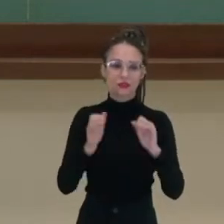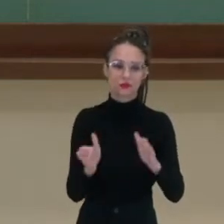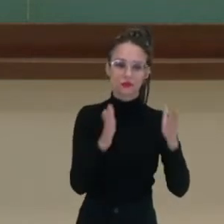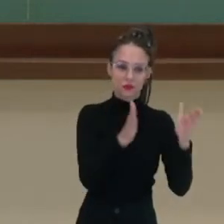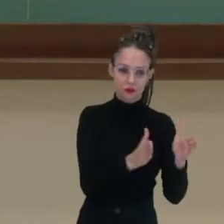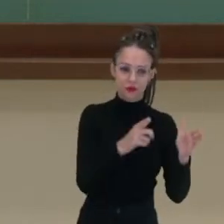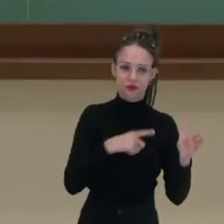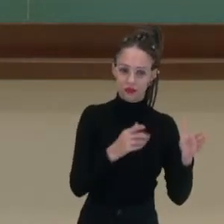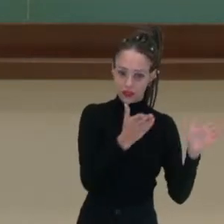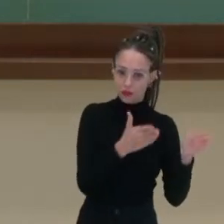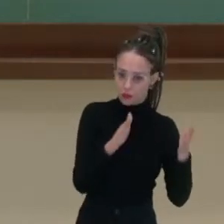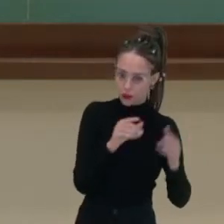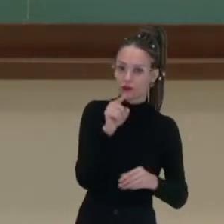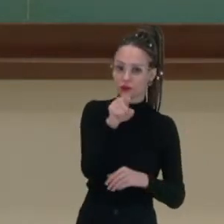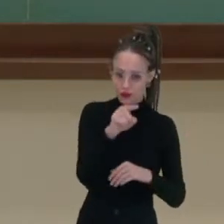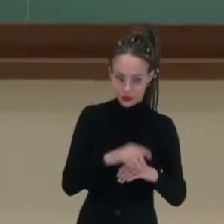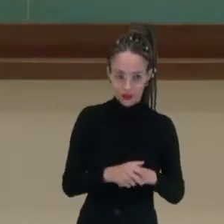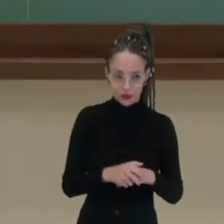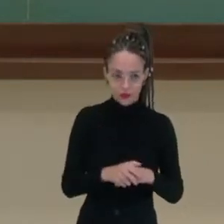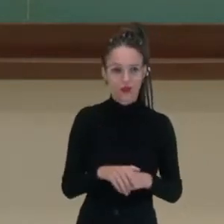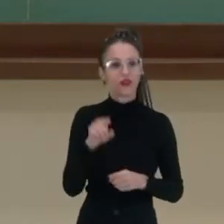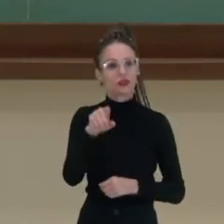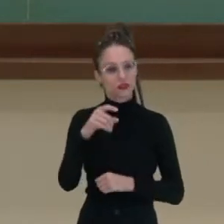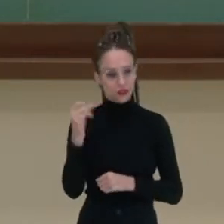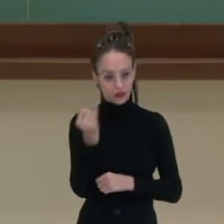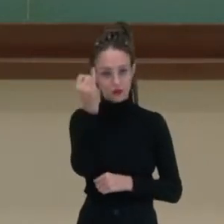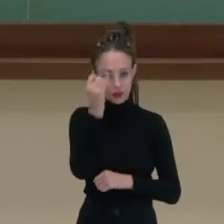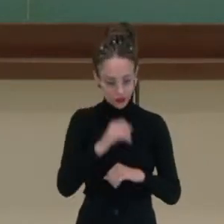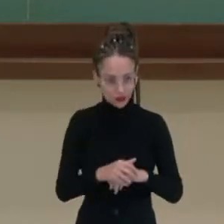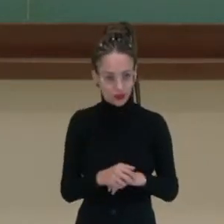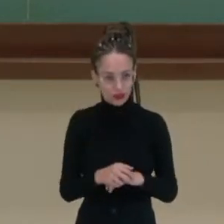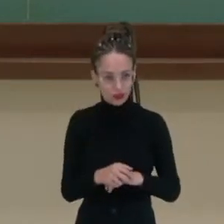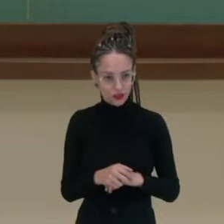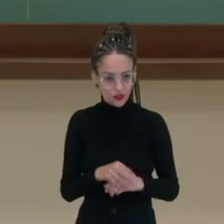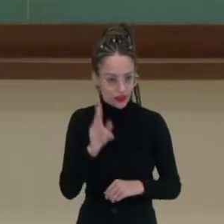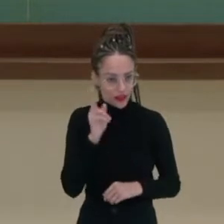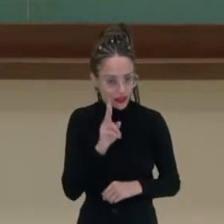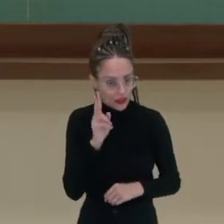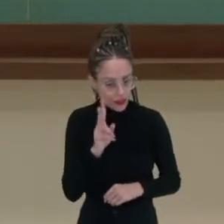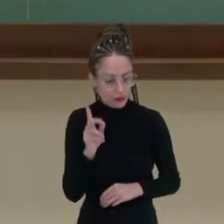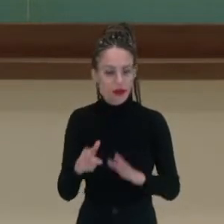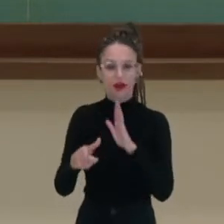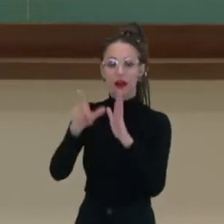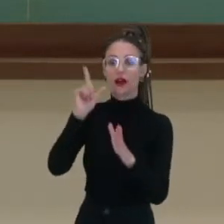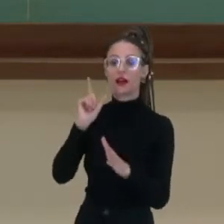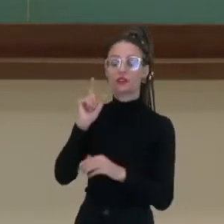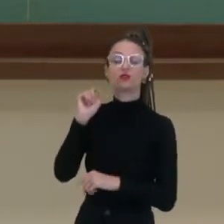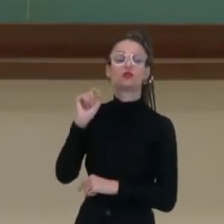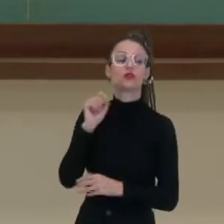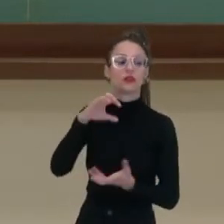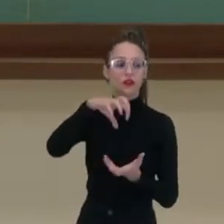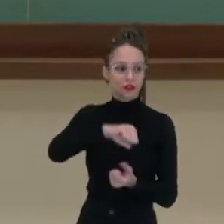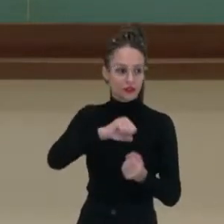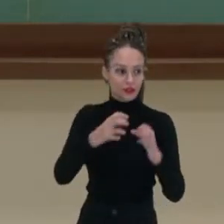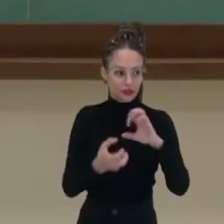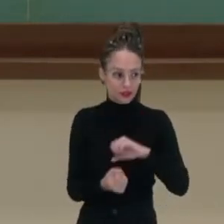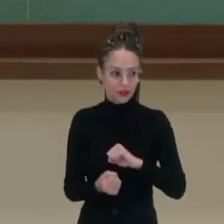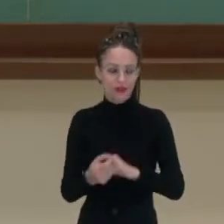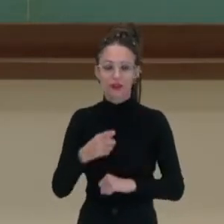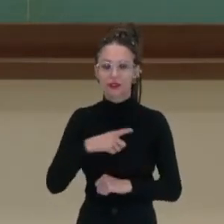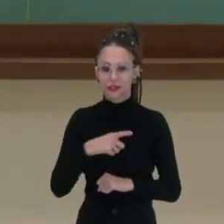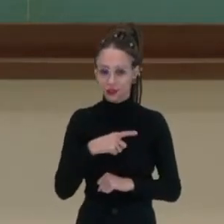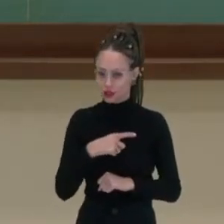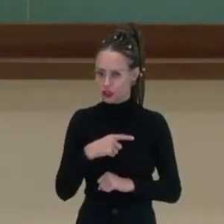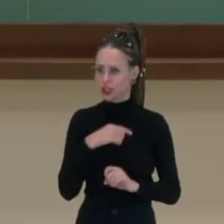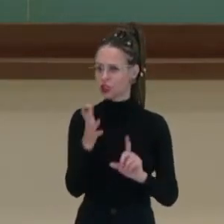da produção. Isso é muito importante. Lembra que antes, no artesanato, ele tinha todo o domínio